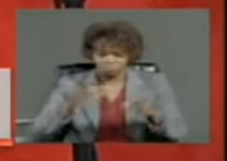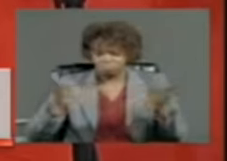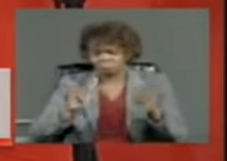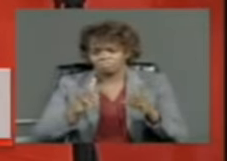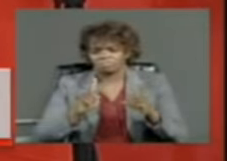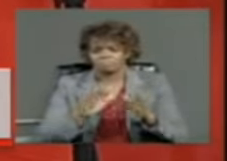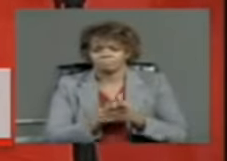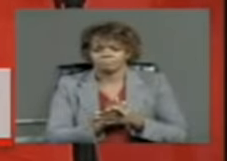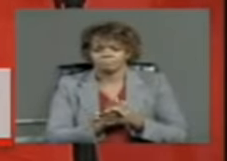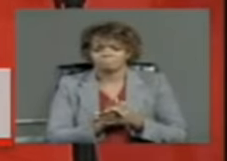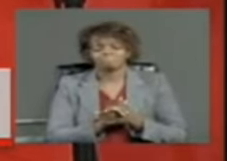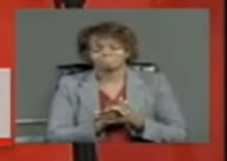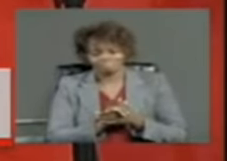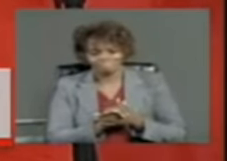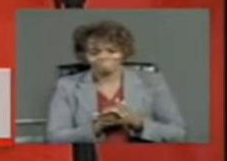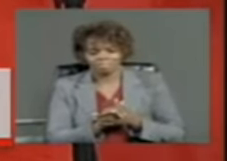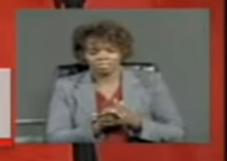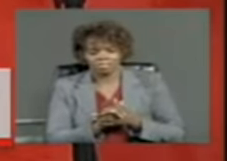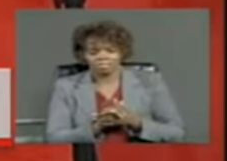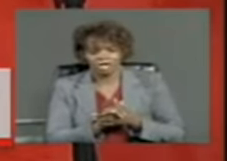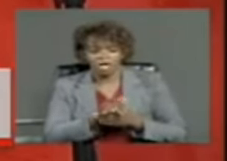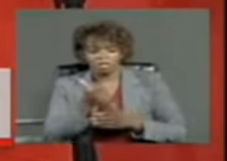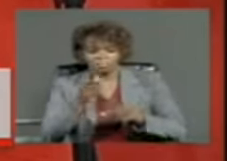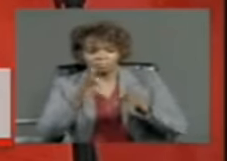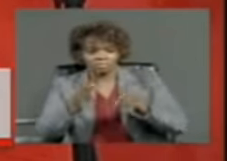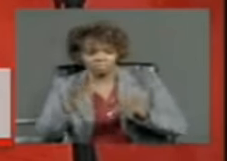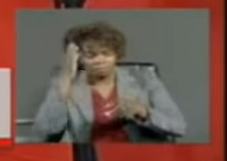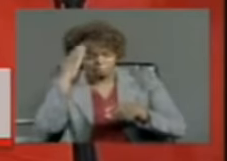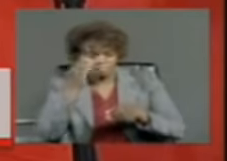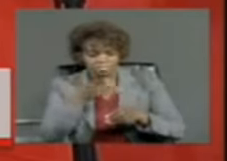Mas também cresci no Bié. Também há quem pense que eu sou do Bié.